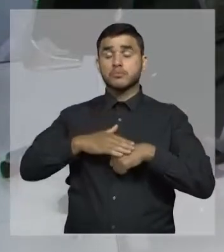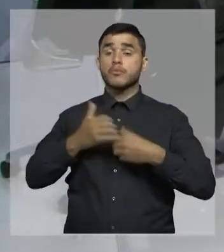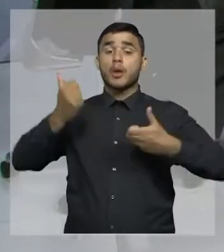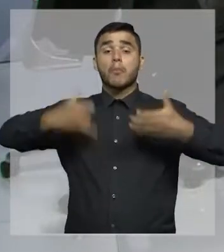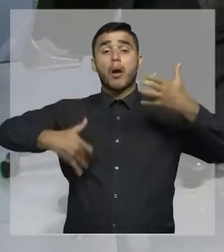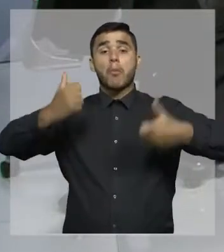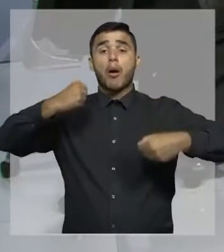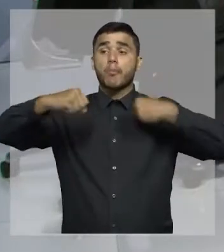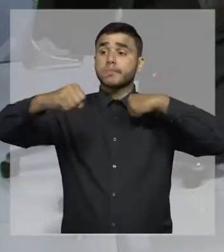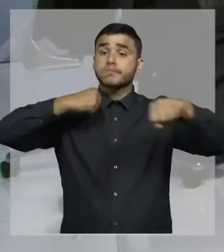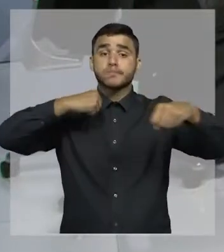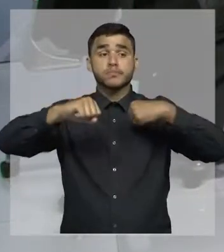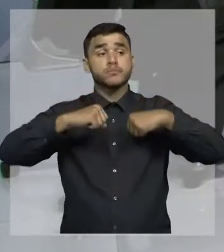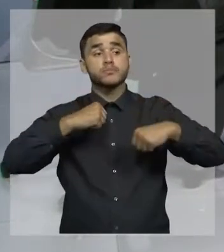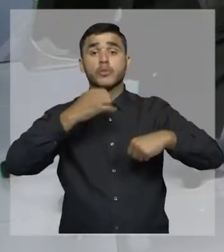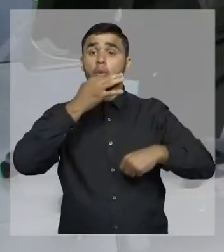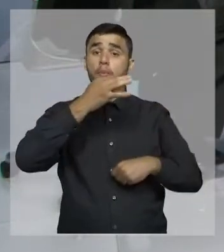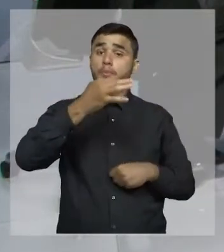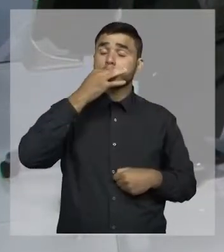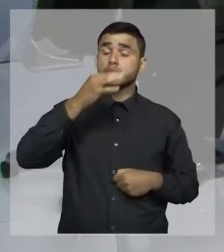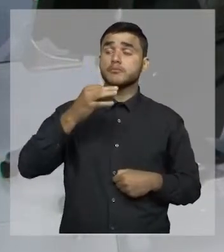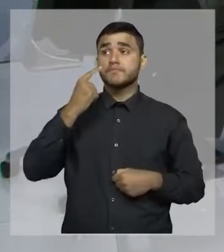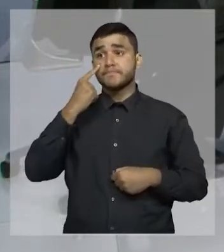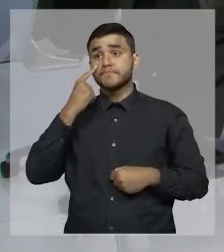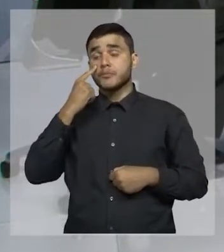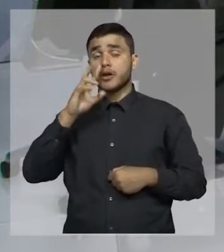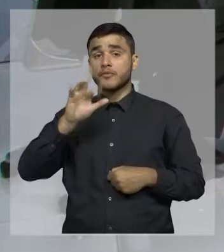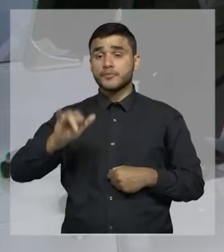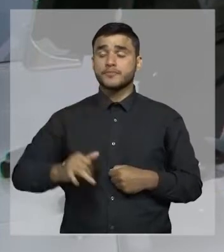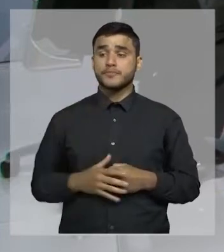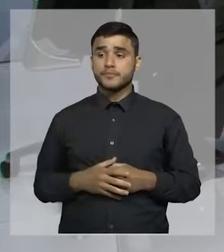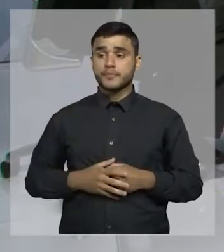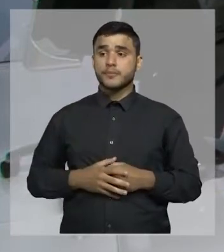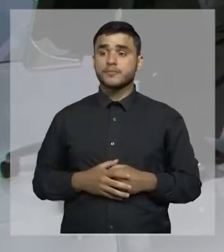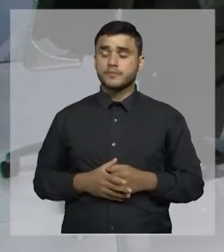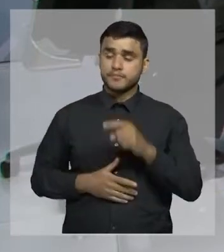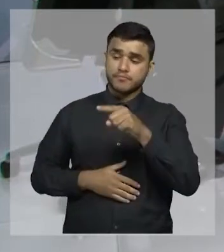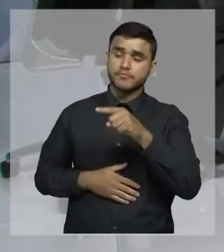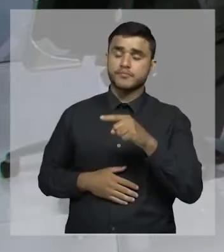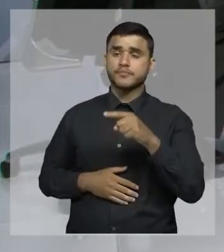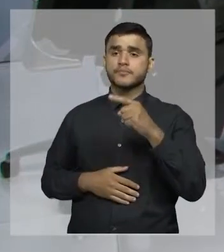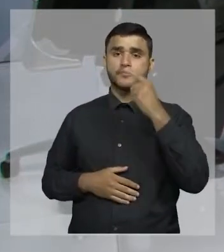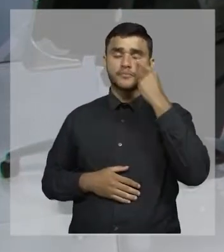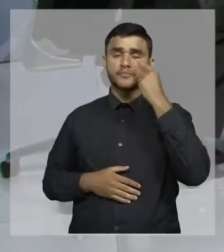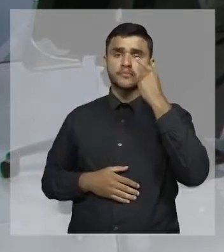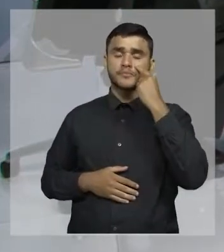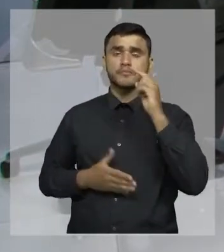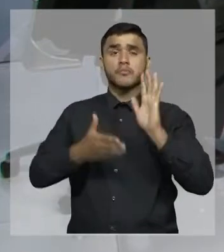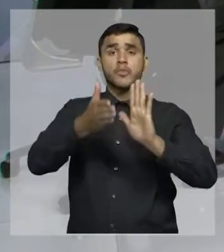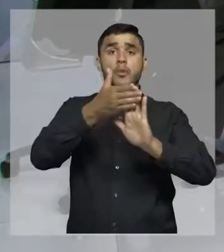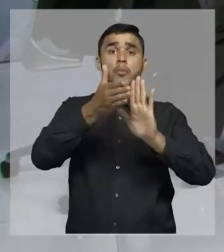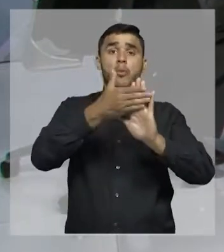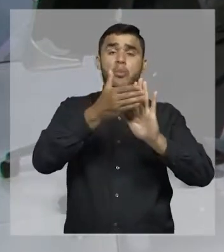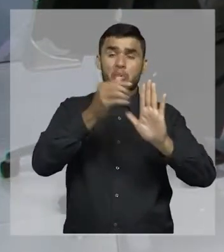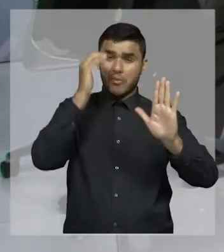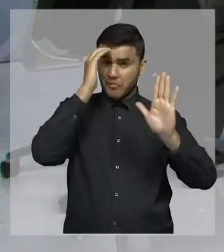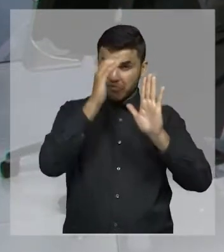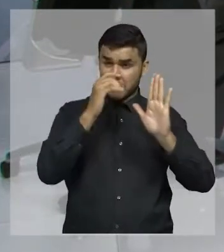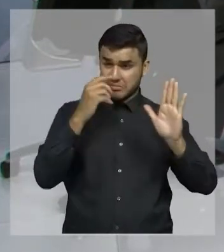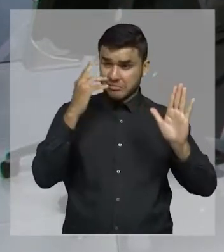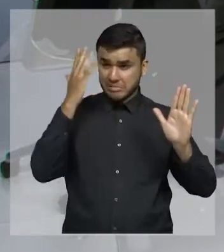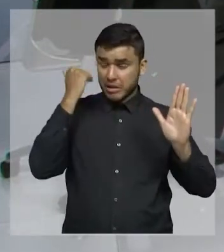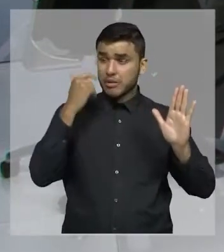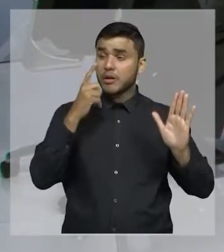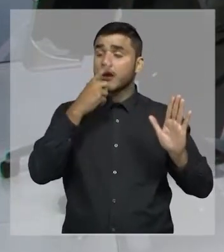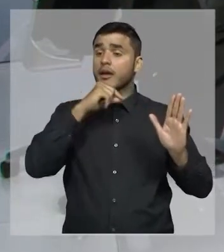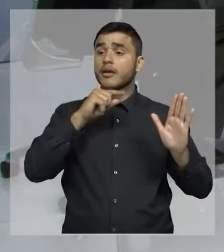exemplo, são líquidos, é o que vai se revelar, né? Olha, o eleitor não está pensando nas propostas, infelizmente. Quer ver? Quem é